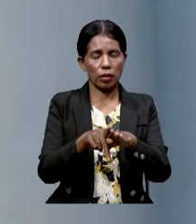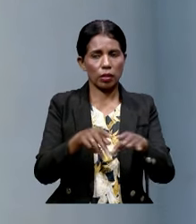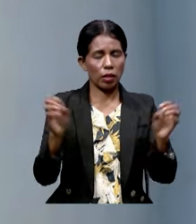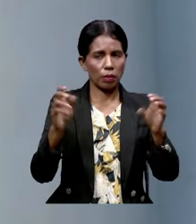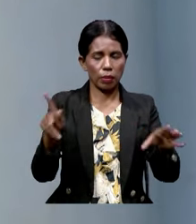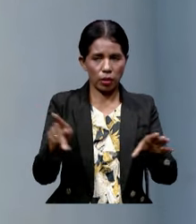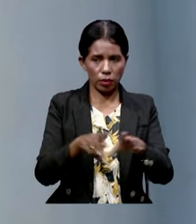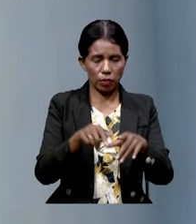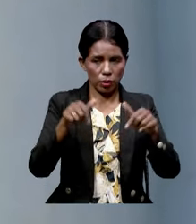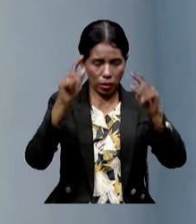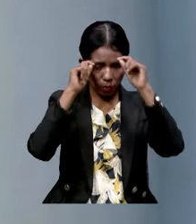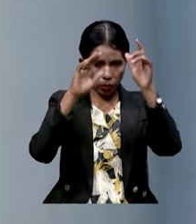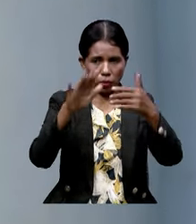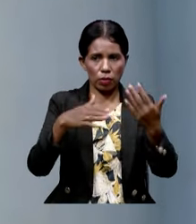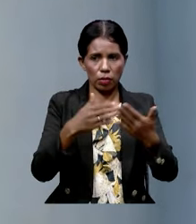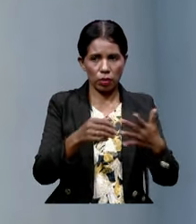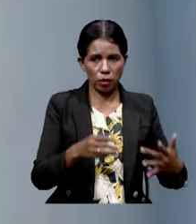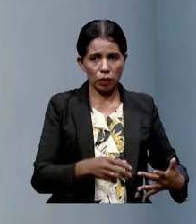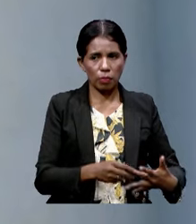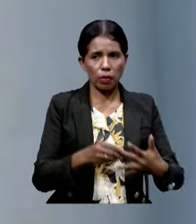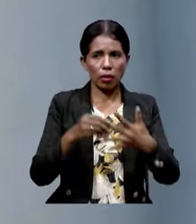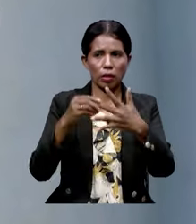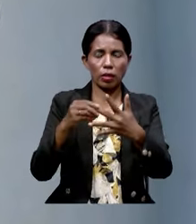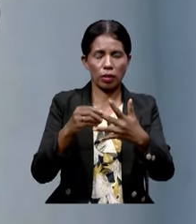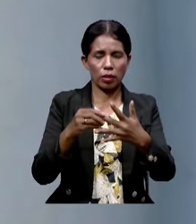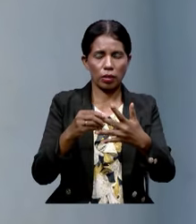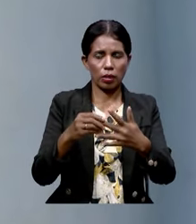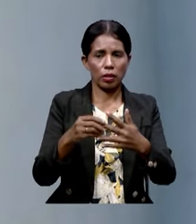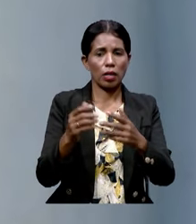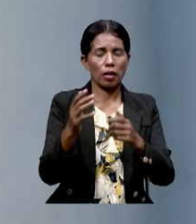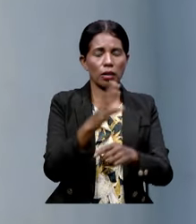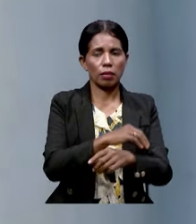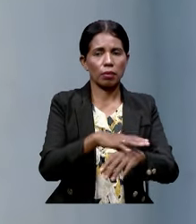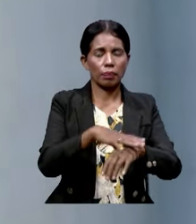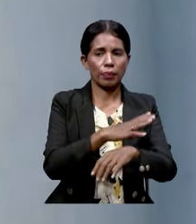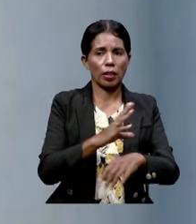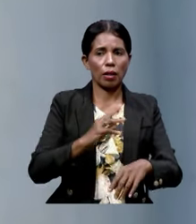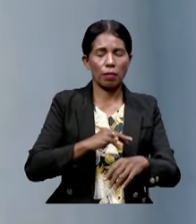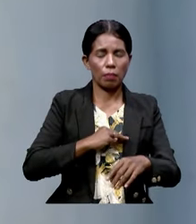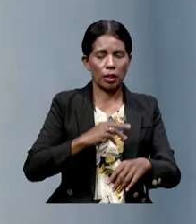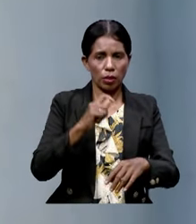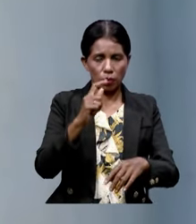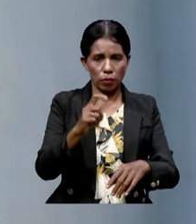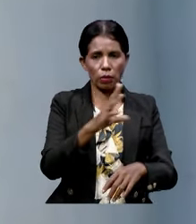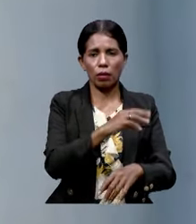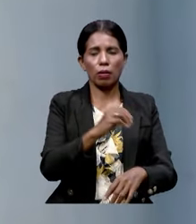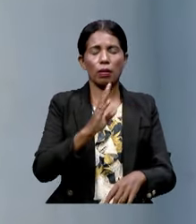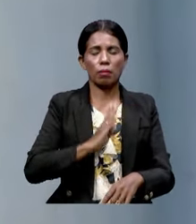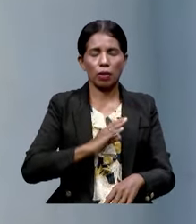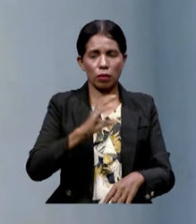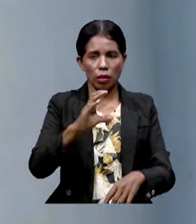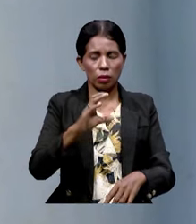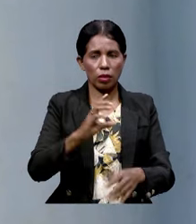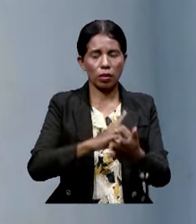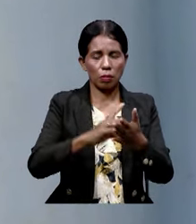presença é neste Timor Toma, Liu, a Rai Manatutu, Rai Dobem Bocau. Semana rua liu